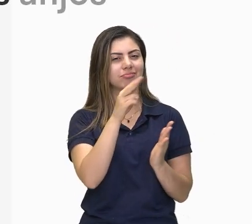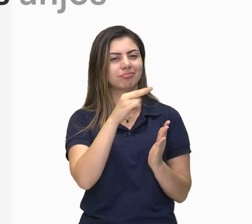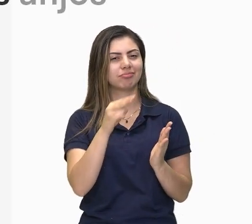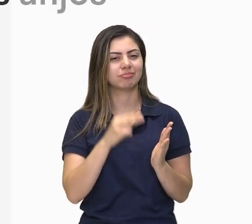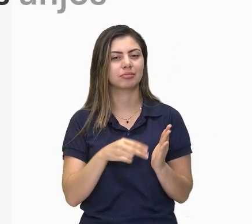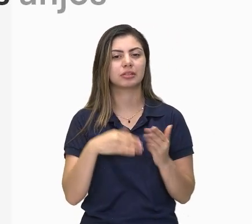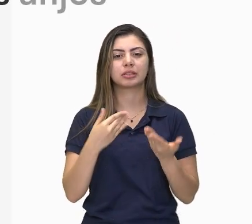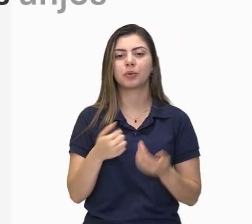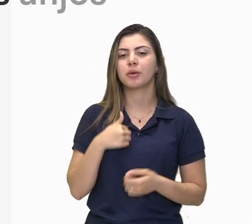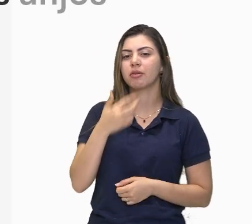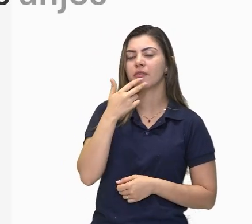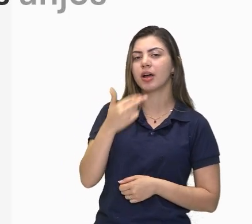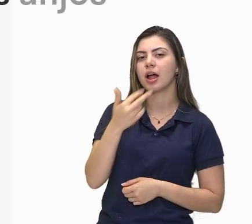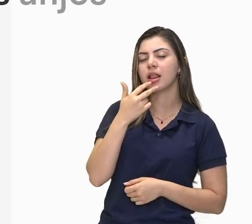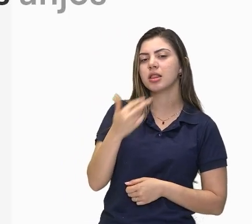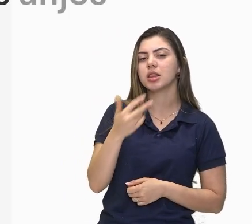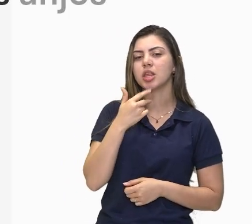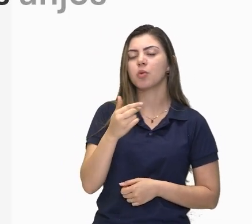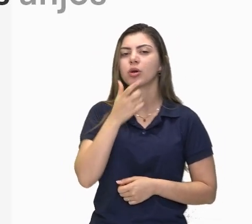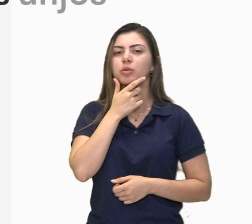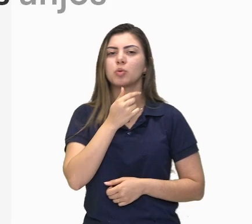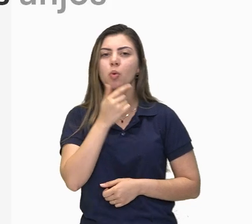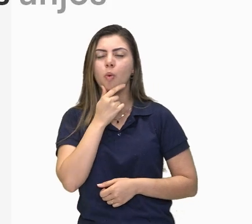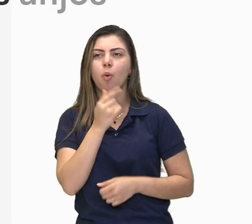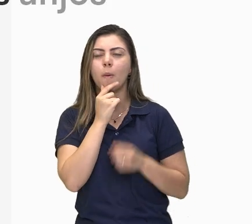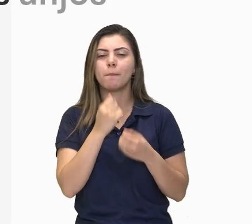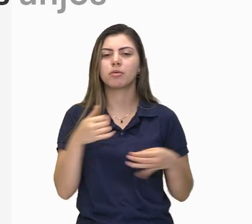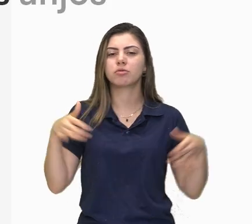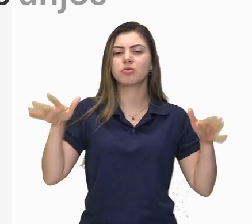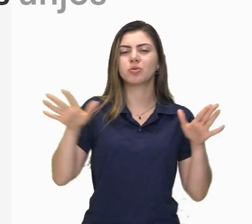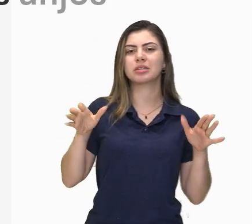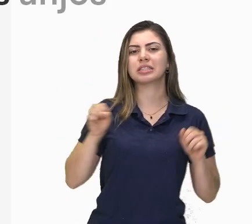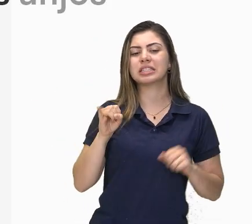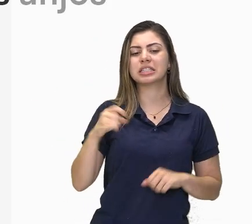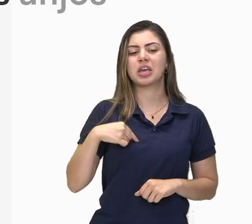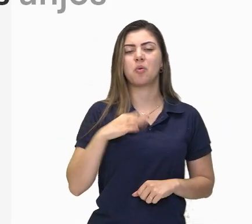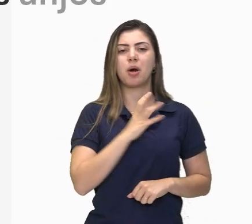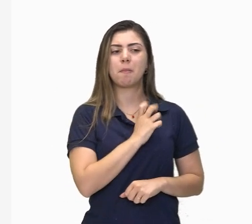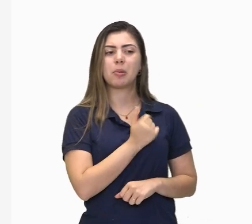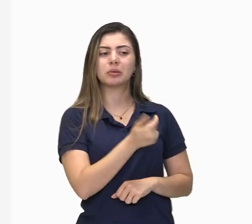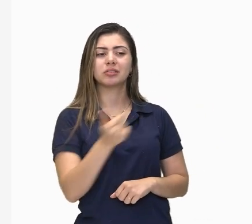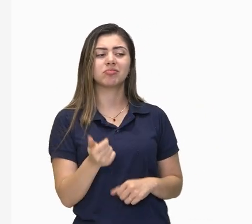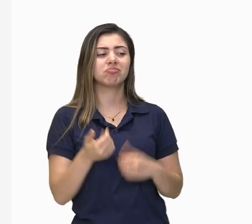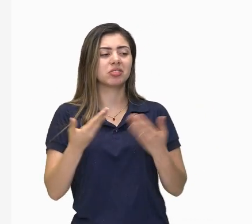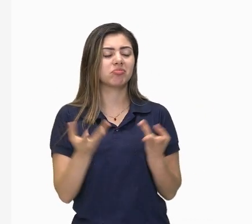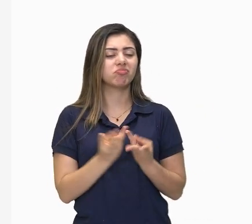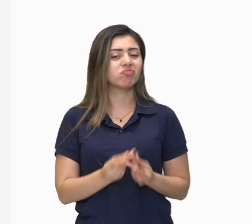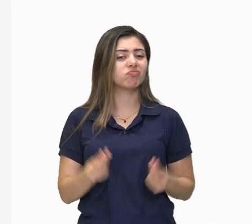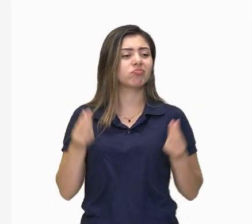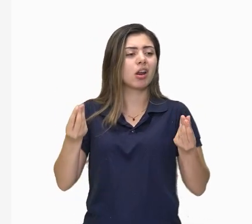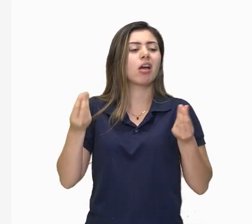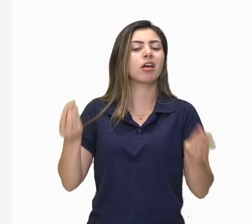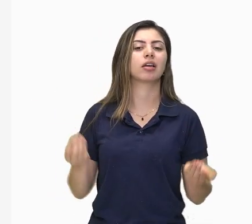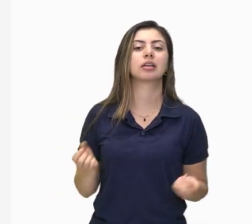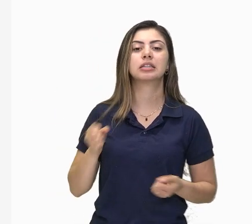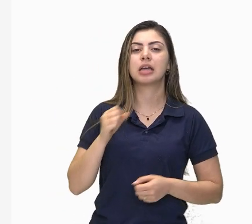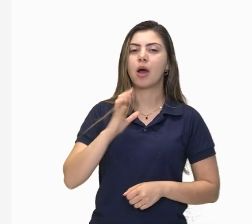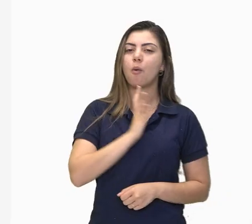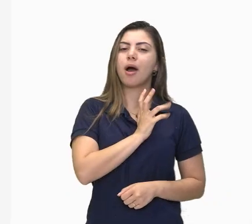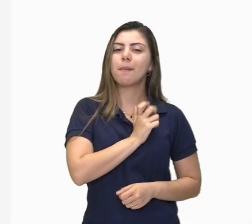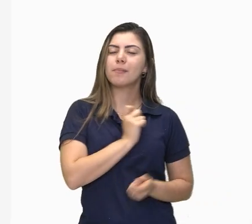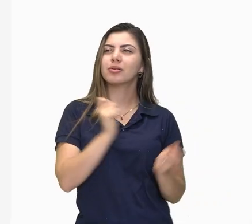falasse a língua dos anjos, dos homens, sem amor eu nada seria. É só o amor que conhece o